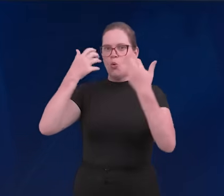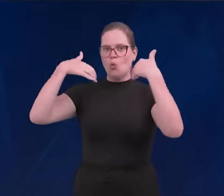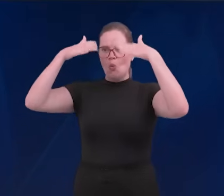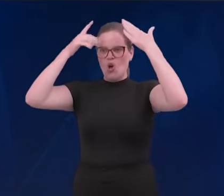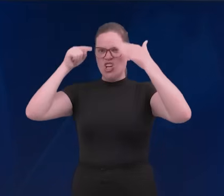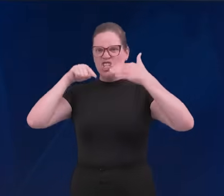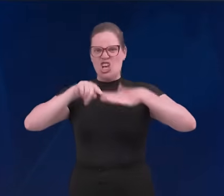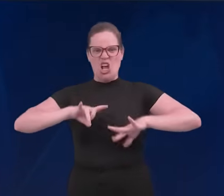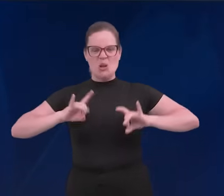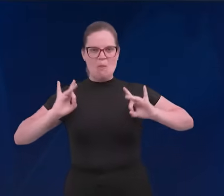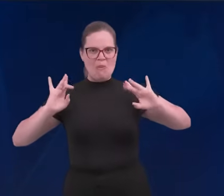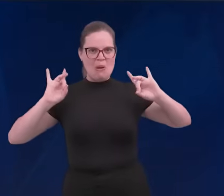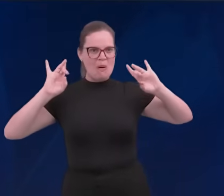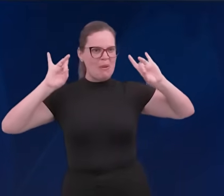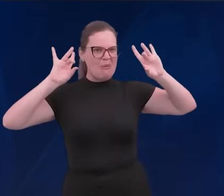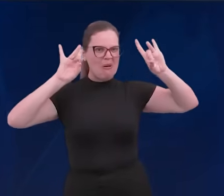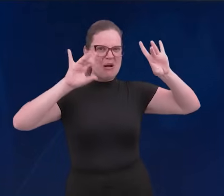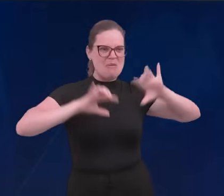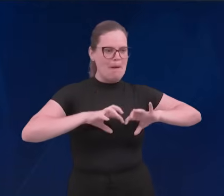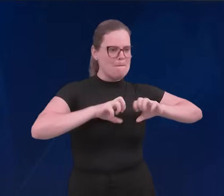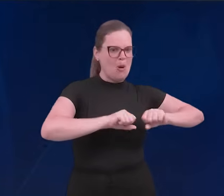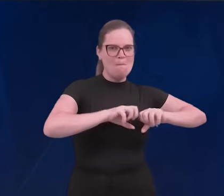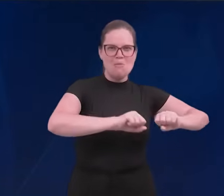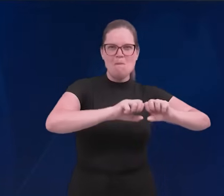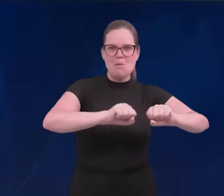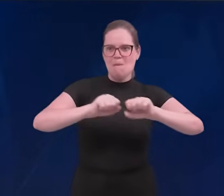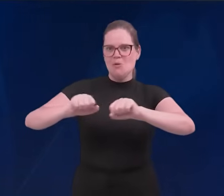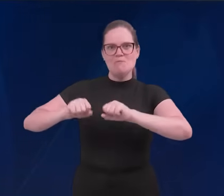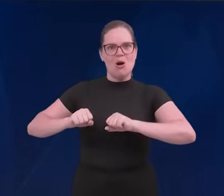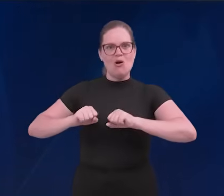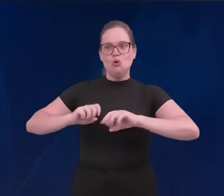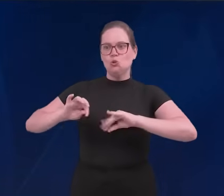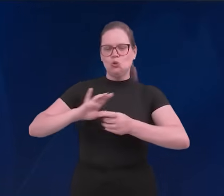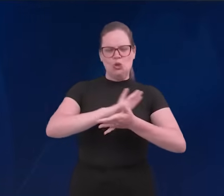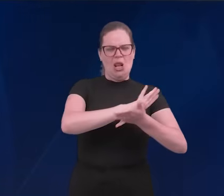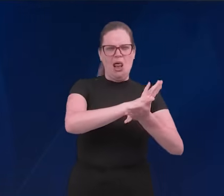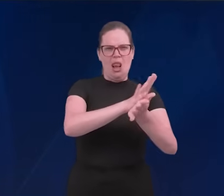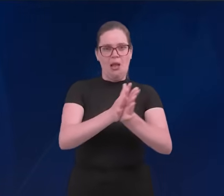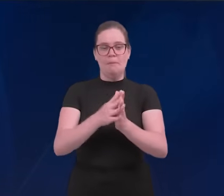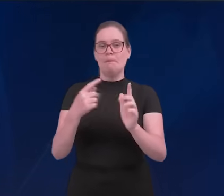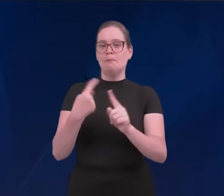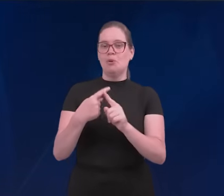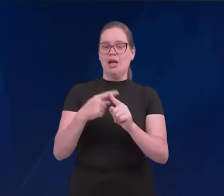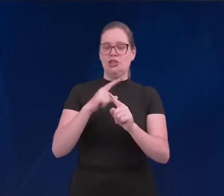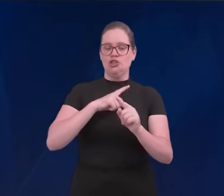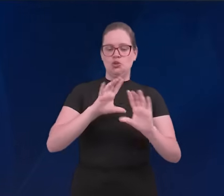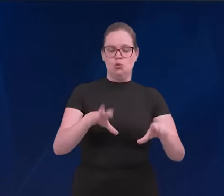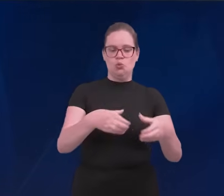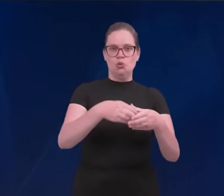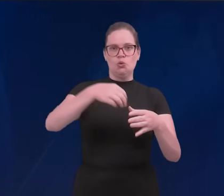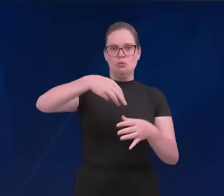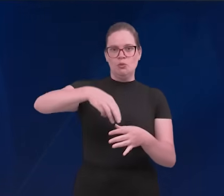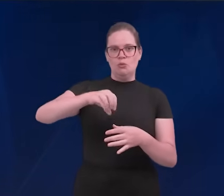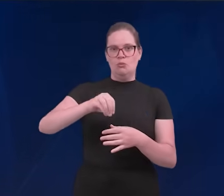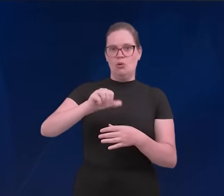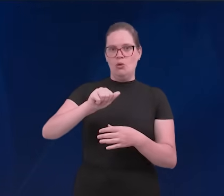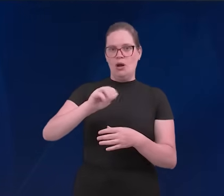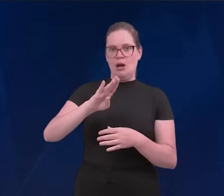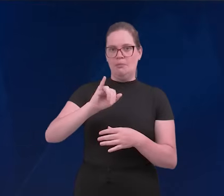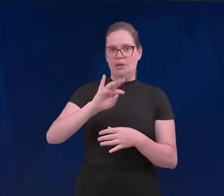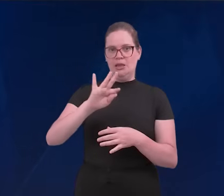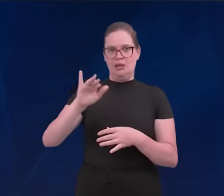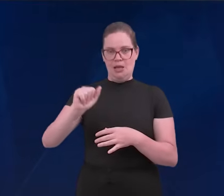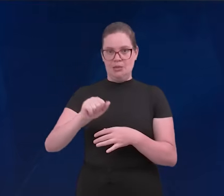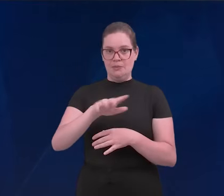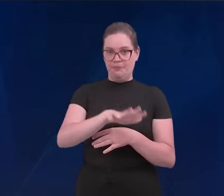os moabitas, tomando-lhes as terras. Considerando que os moabitas eram descendentes de